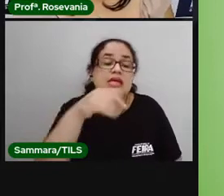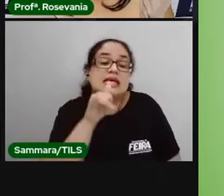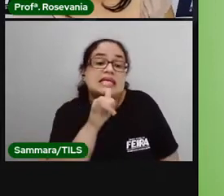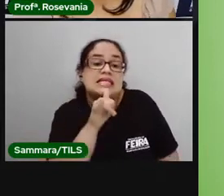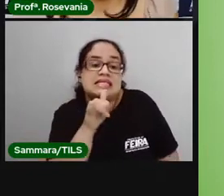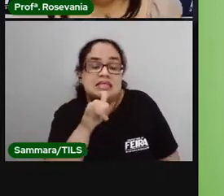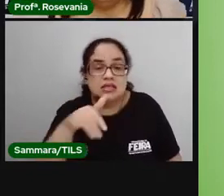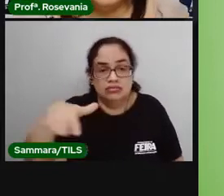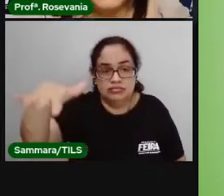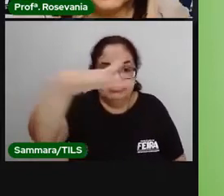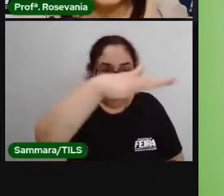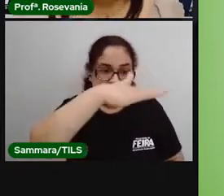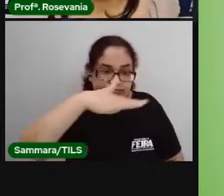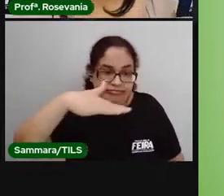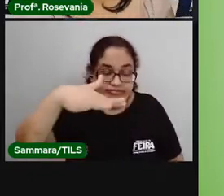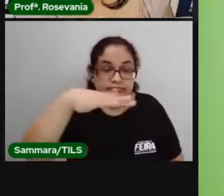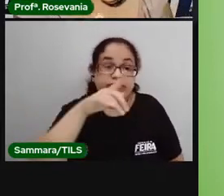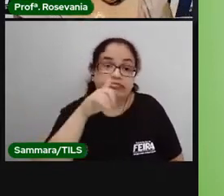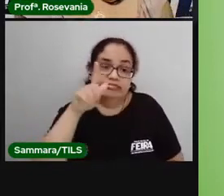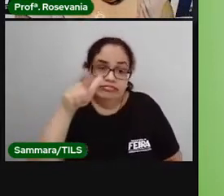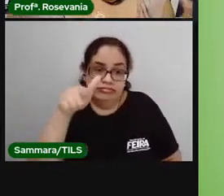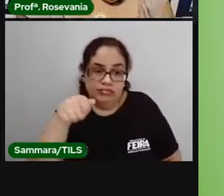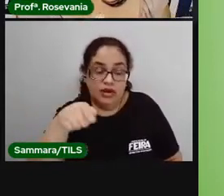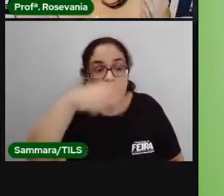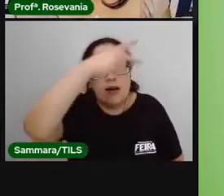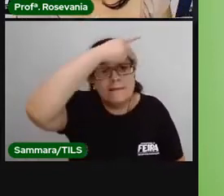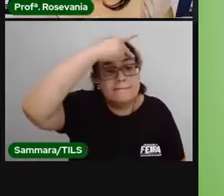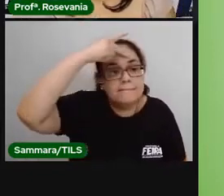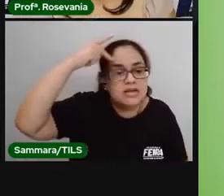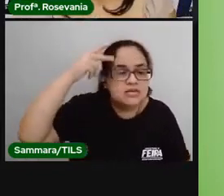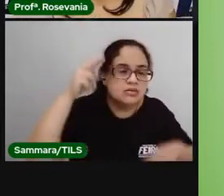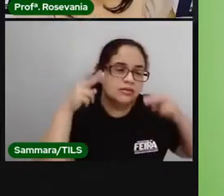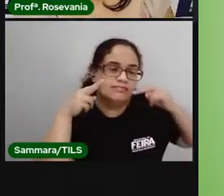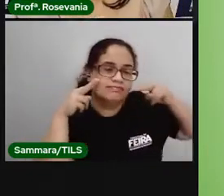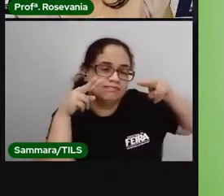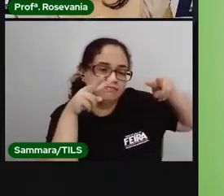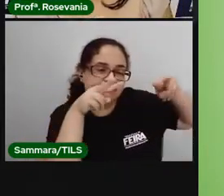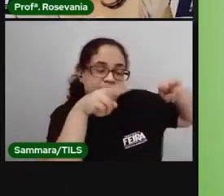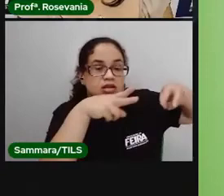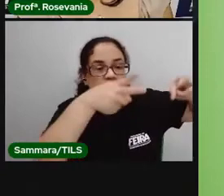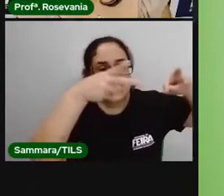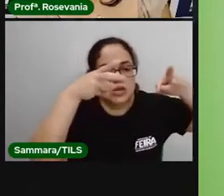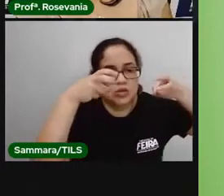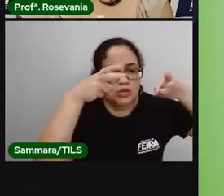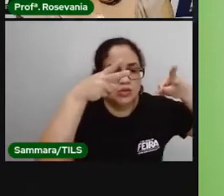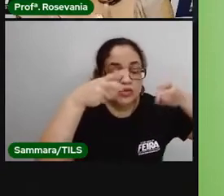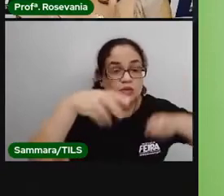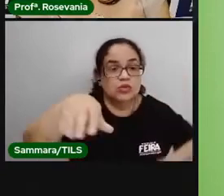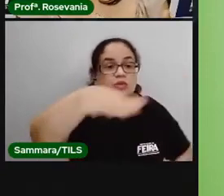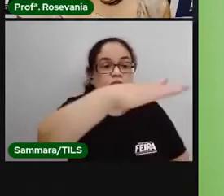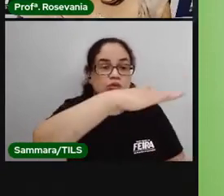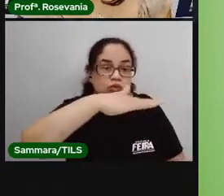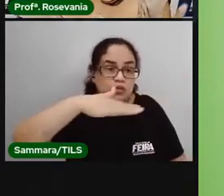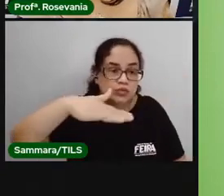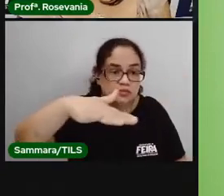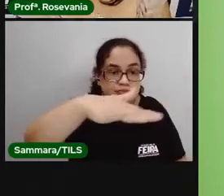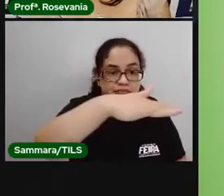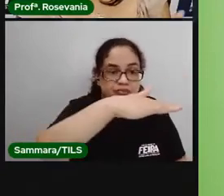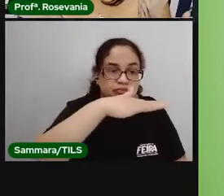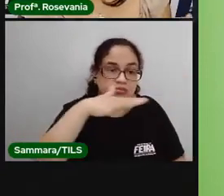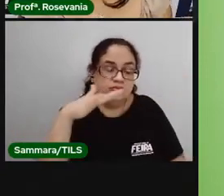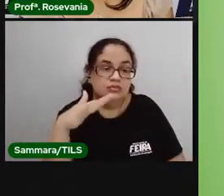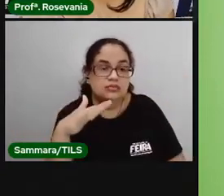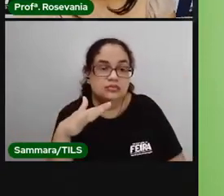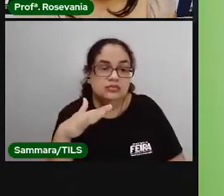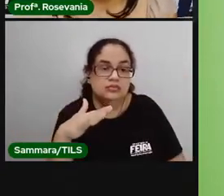de paisagem aí, eu fiz questão de colocar alguém mirando, né? Aí, observando. É um espaço, né,